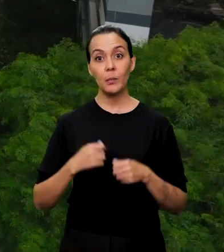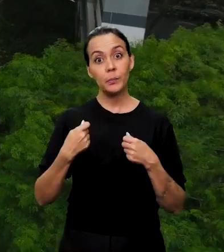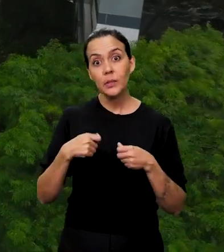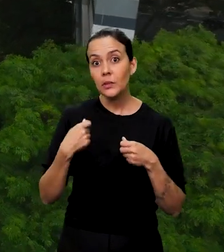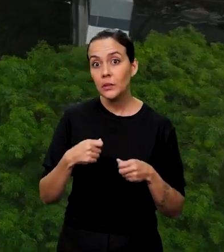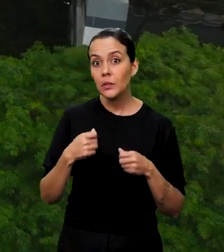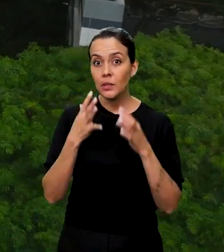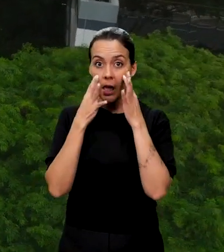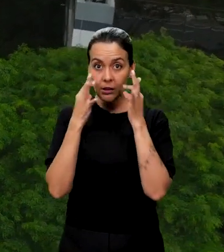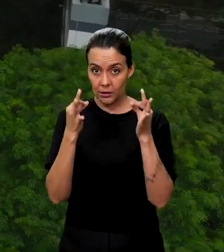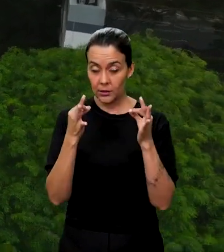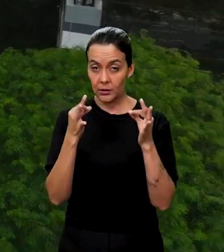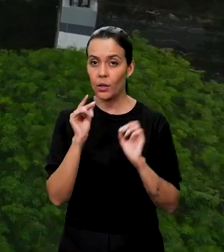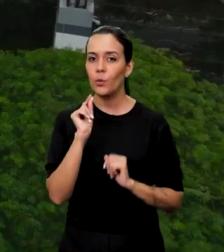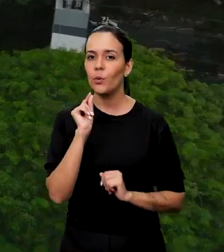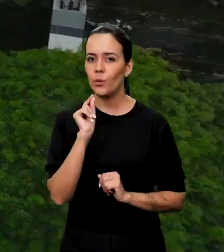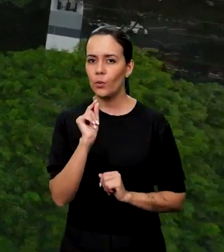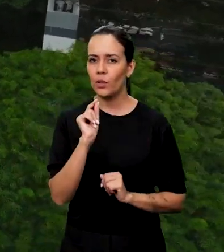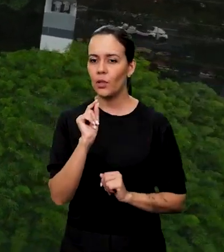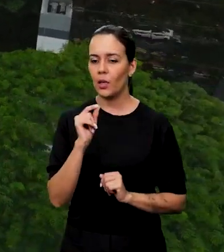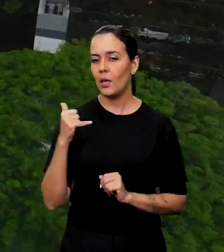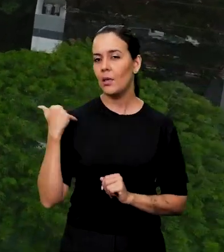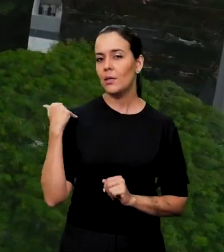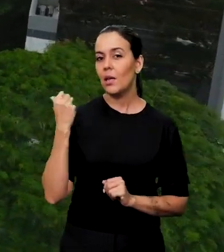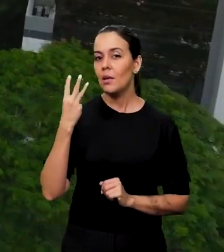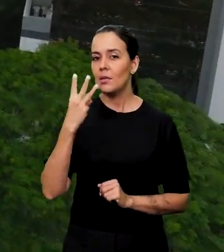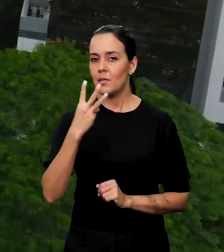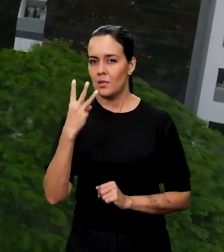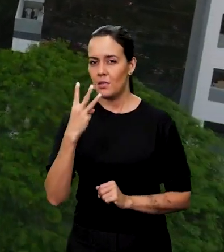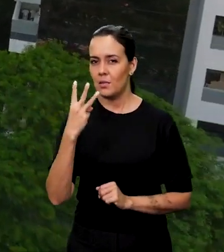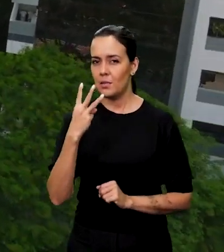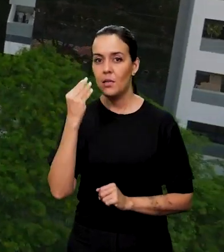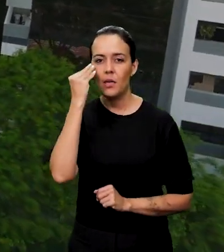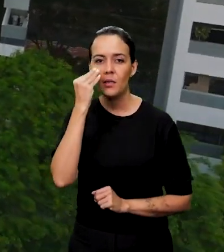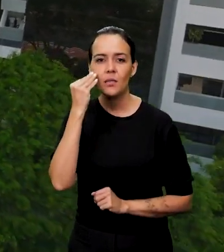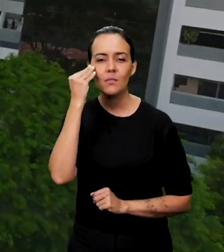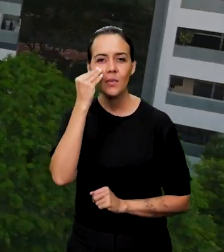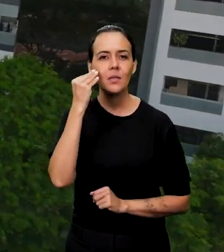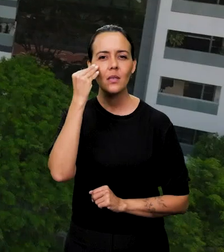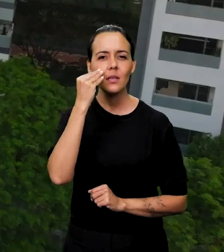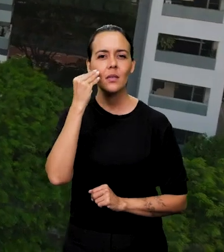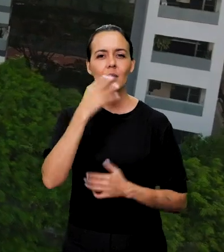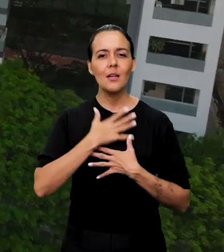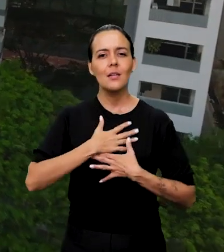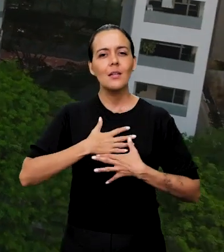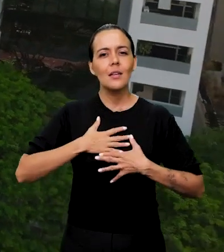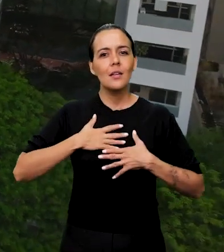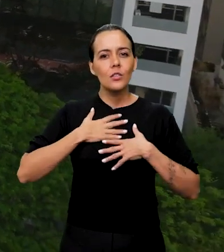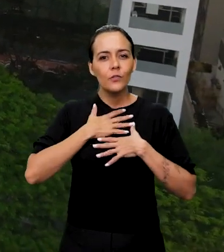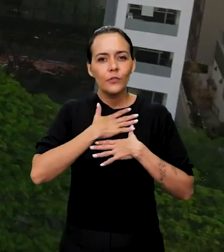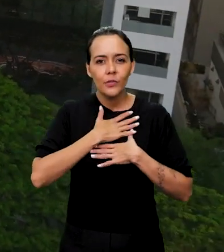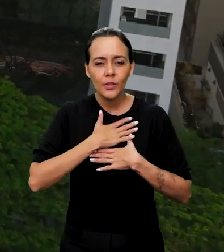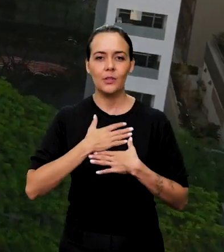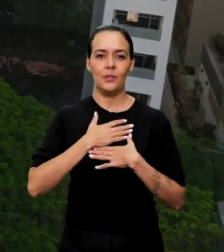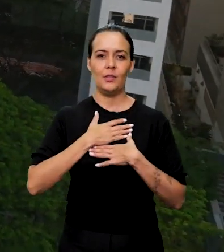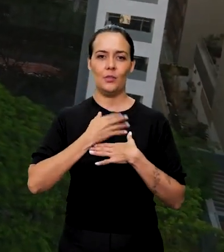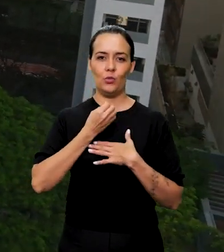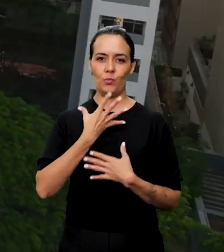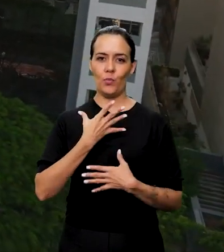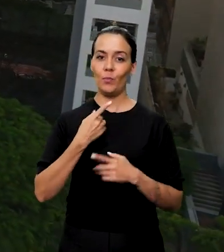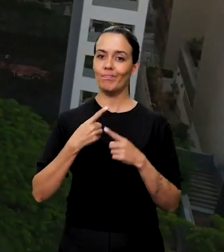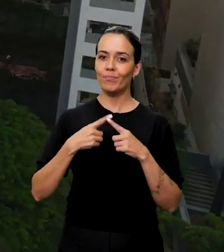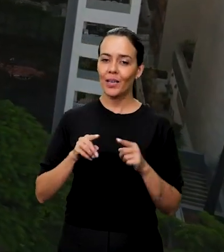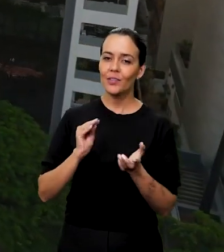lado, tornamos a terceira idade uma experiência muito mais gratificante. Antropóloga e Nós cientista estamos social. muito